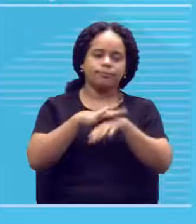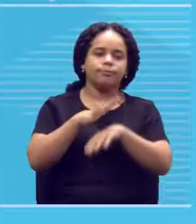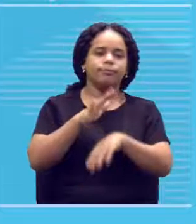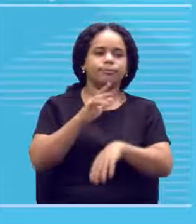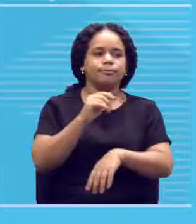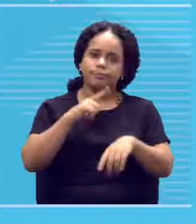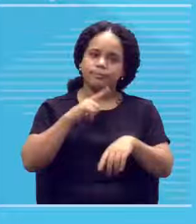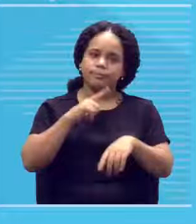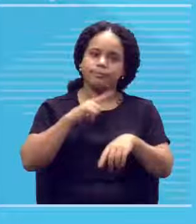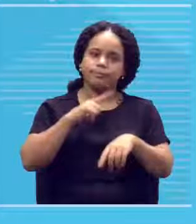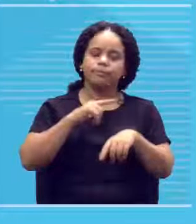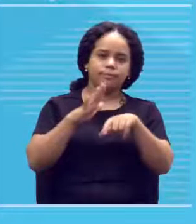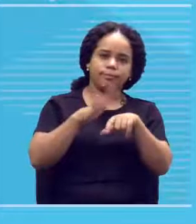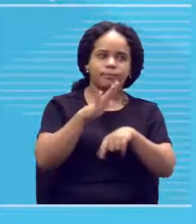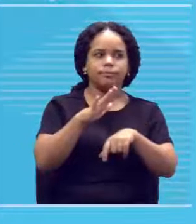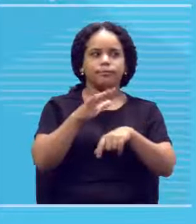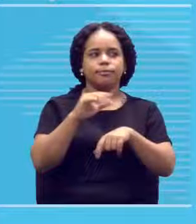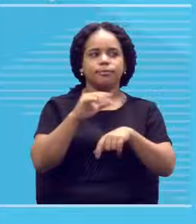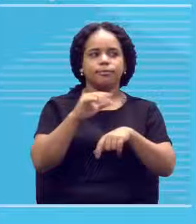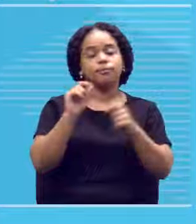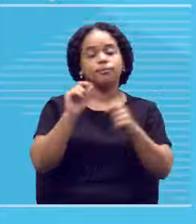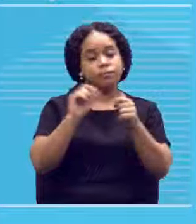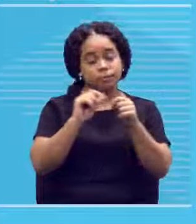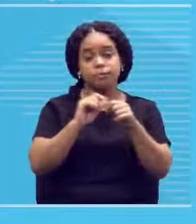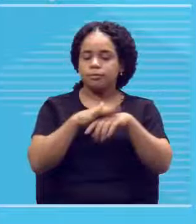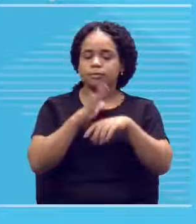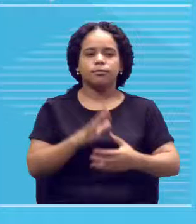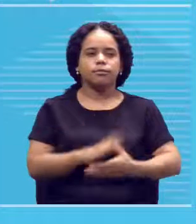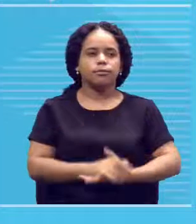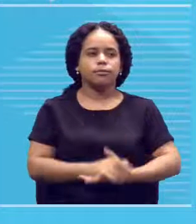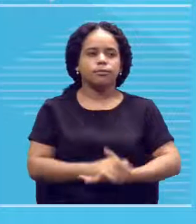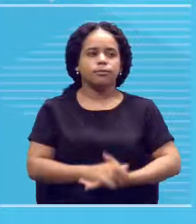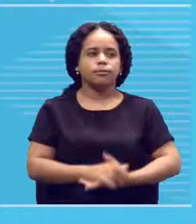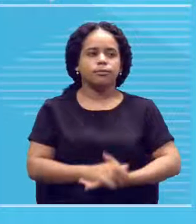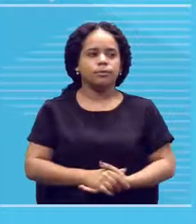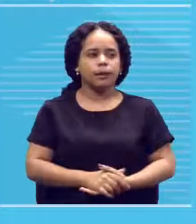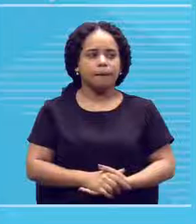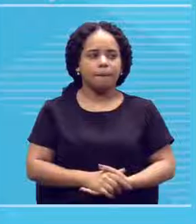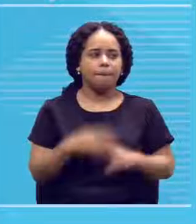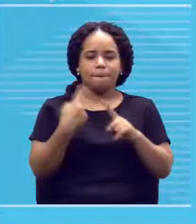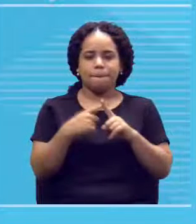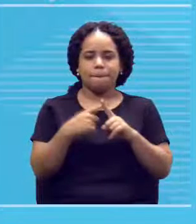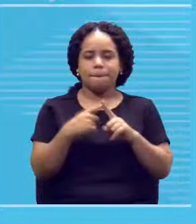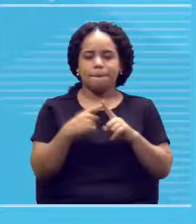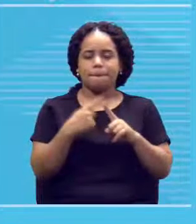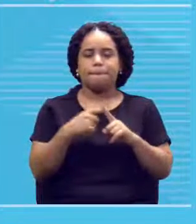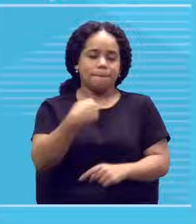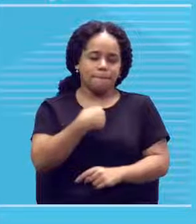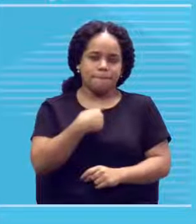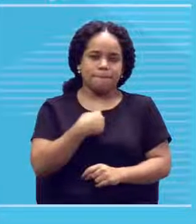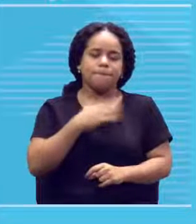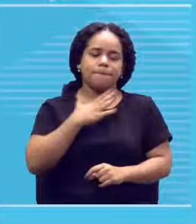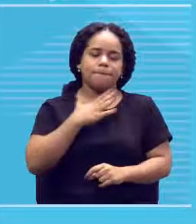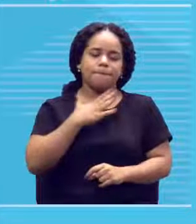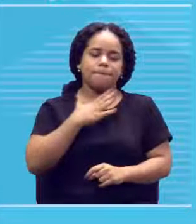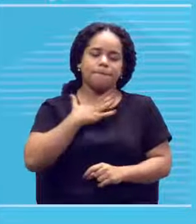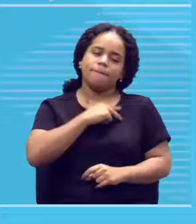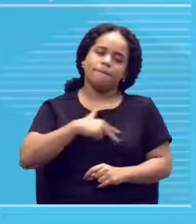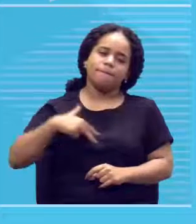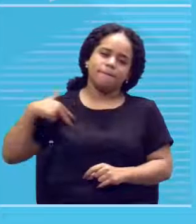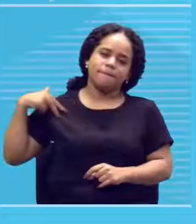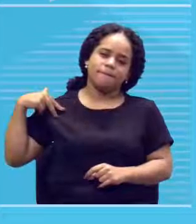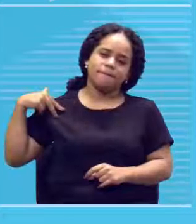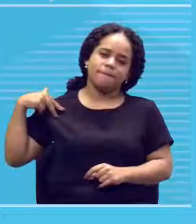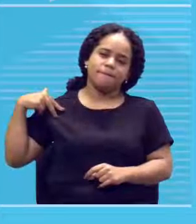temos mais passamos mais em é porque eu estou aqui só suave na